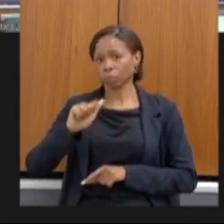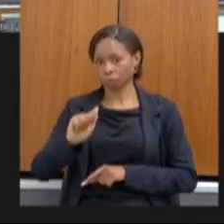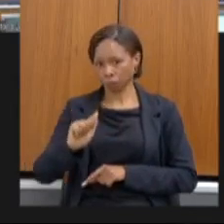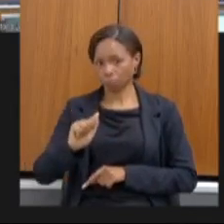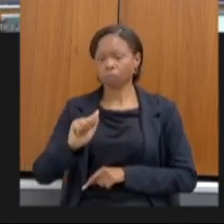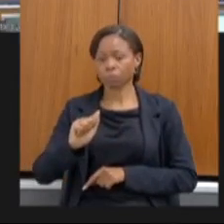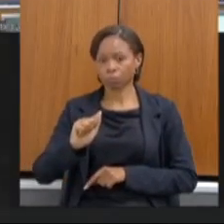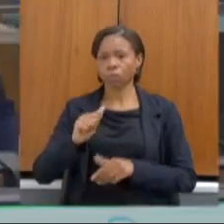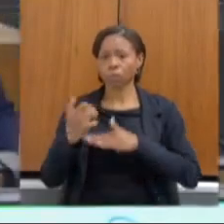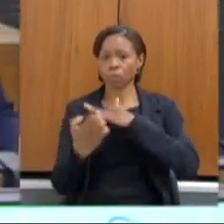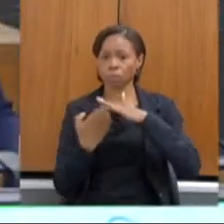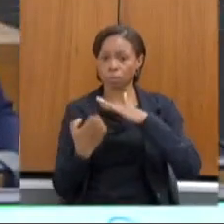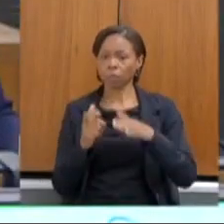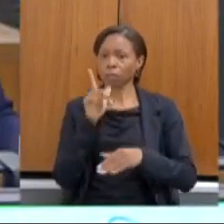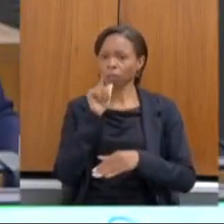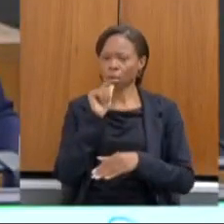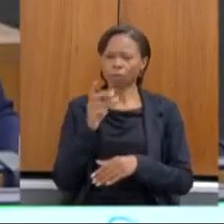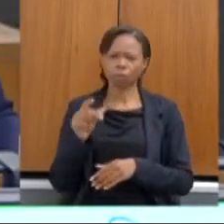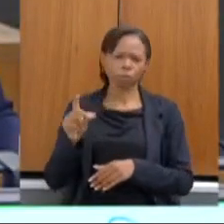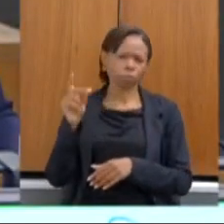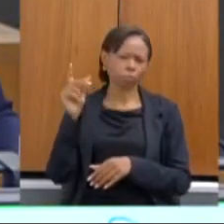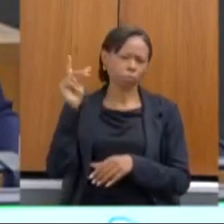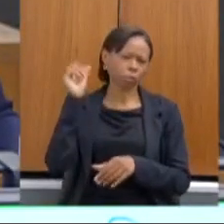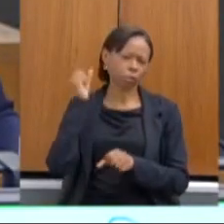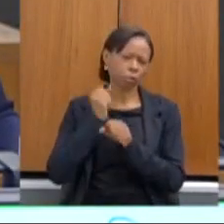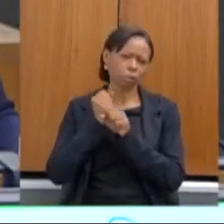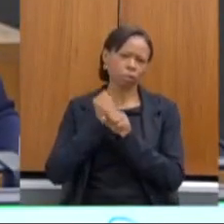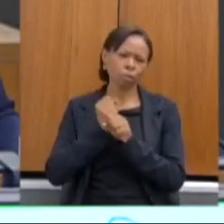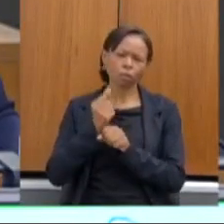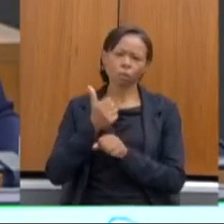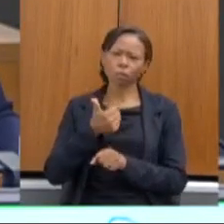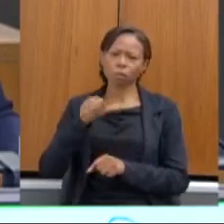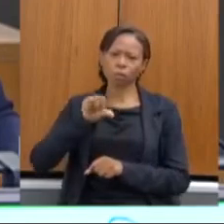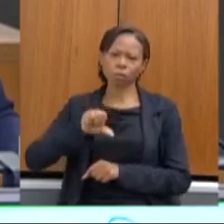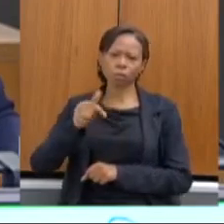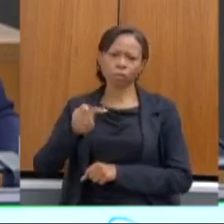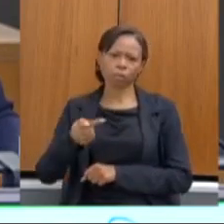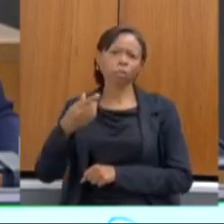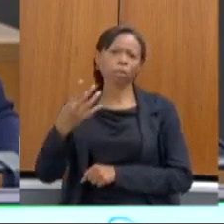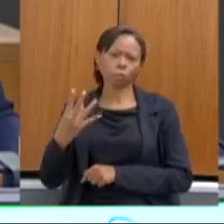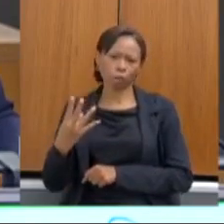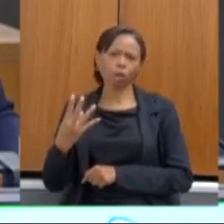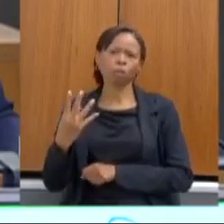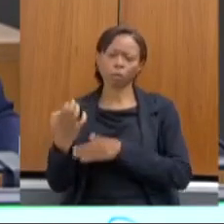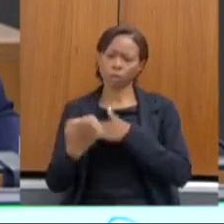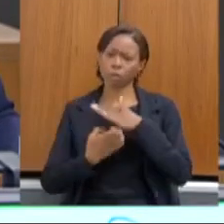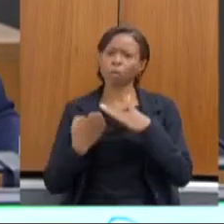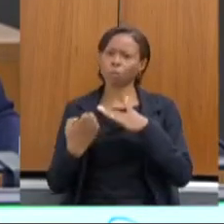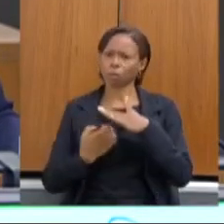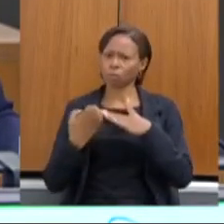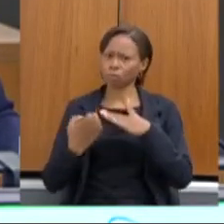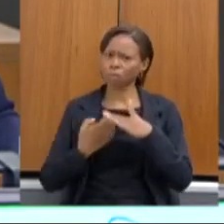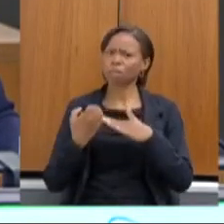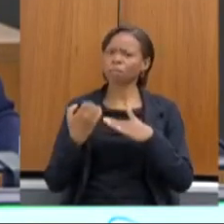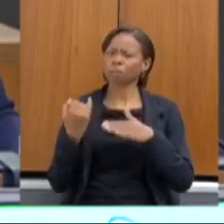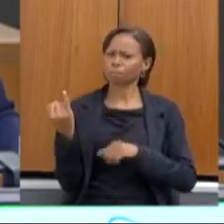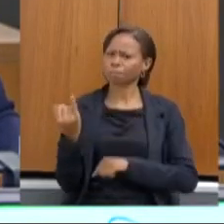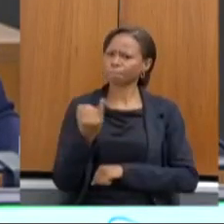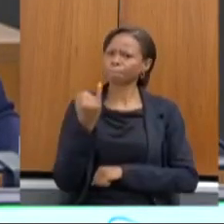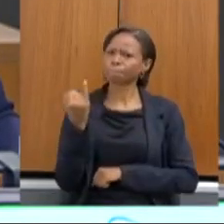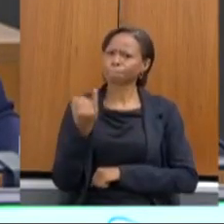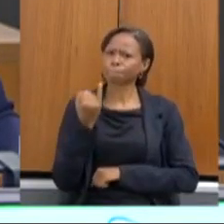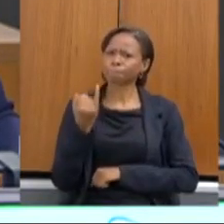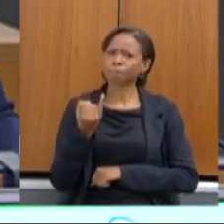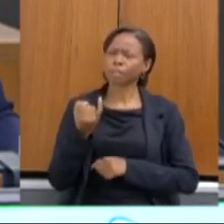é desde 74 aí sendo uma das grandes estatais aí que que promovem